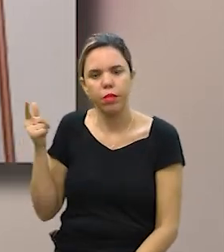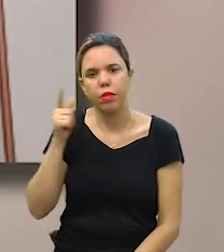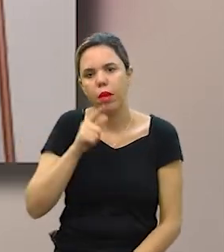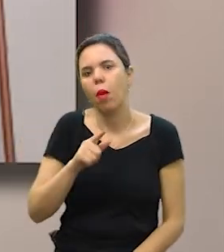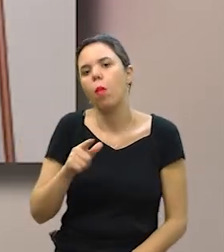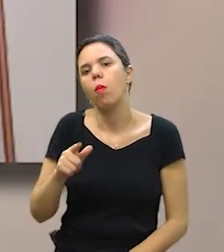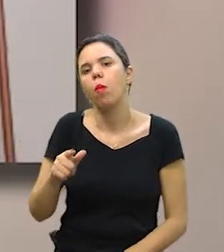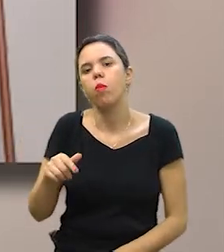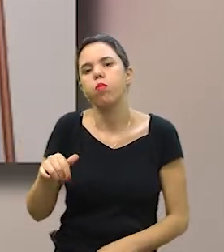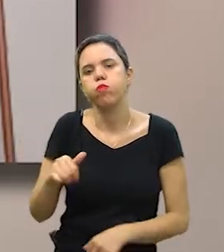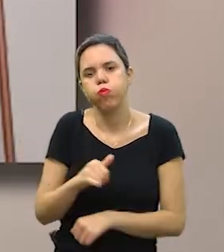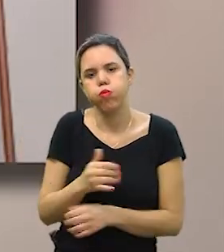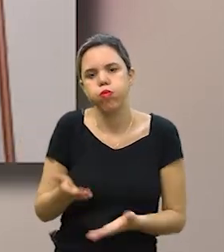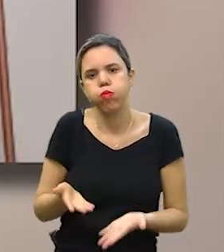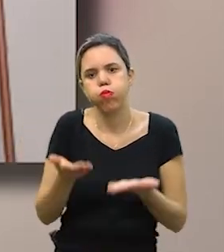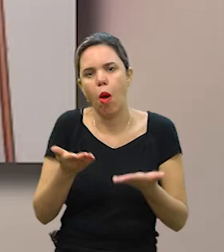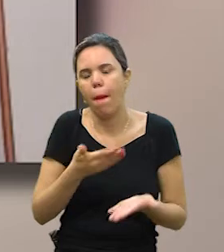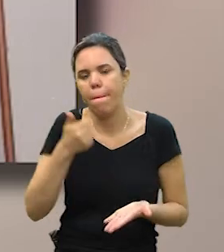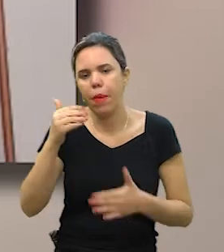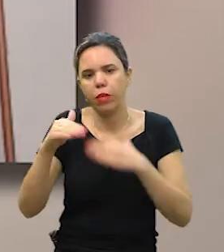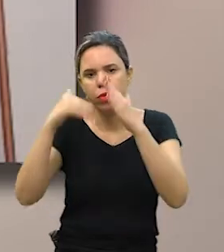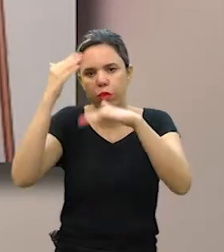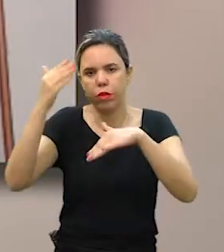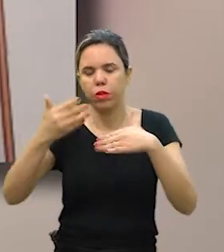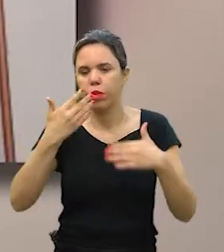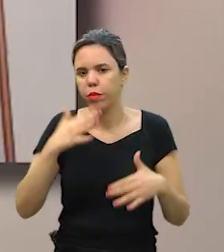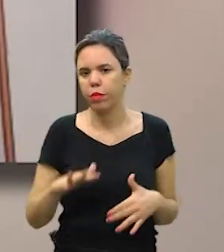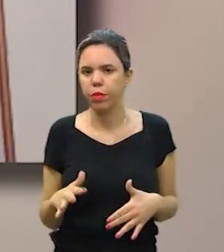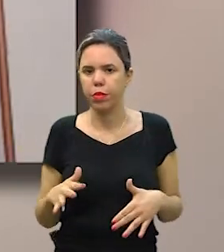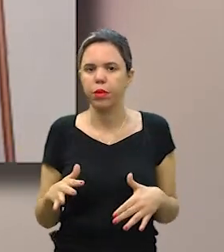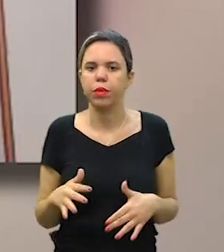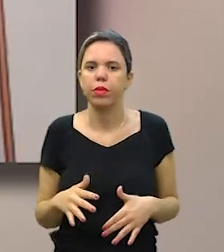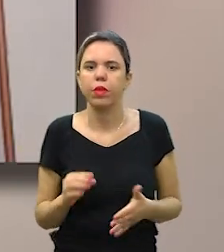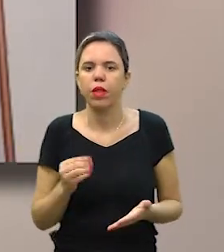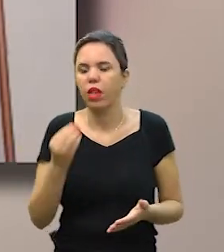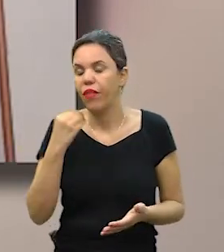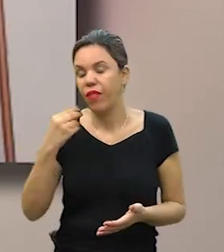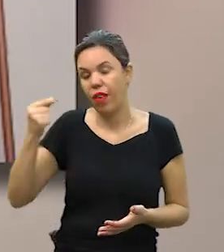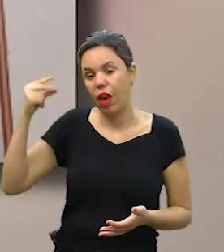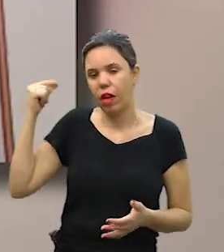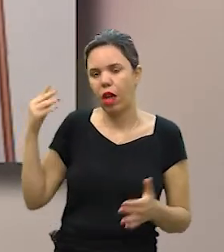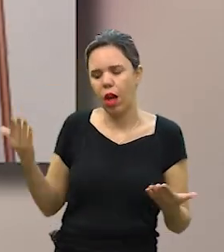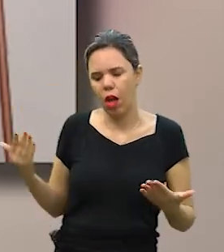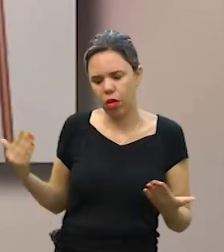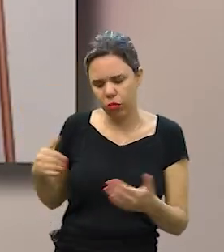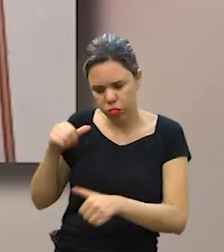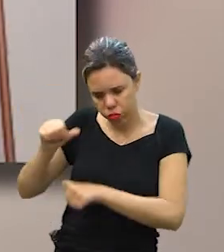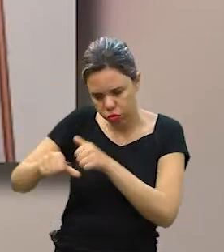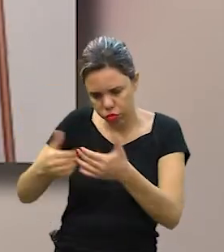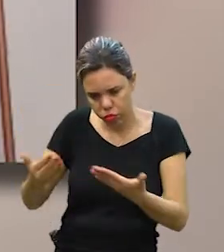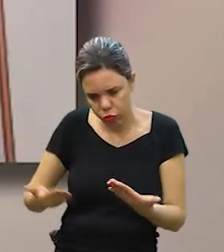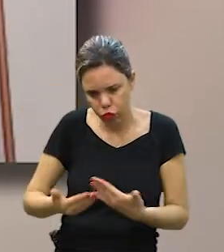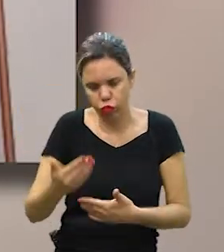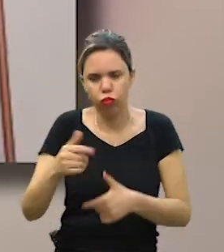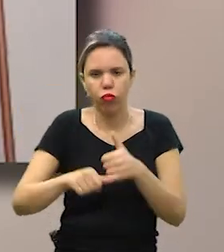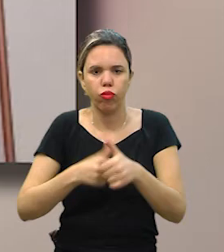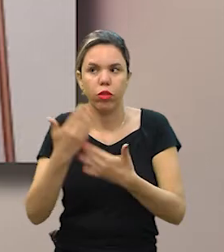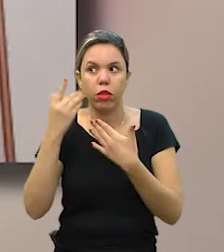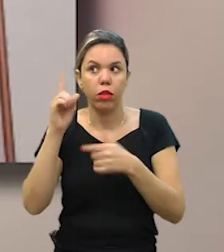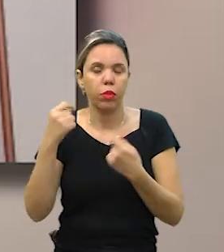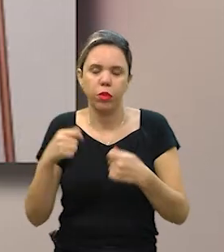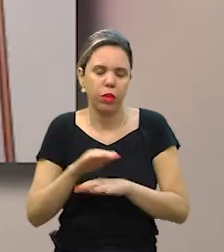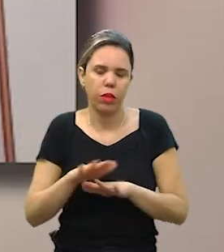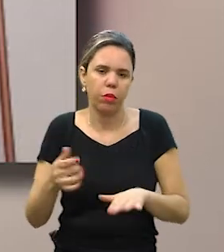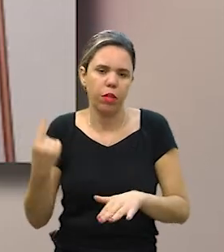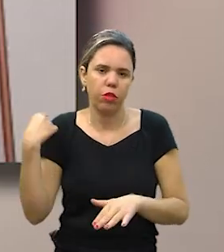o ganho calórico, né, para desenvolvimento dessa criança desnutrida. E hoje em dia não é mais a nossa realidade,